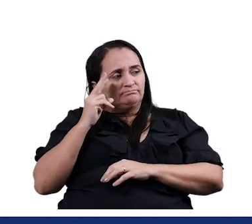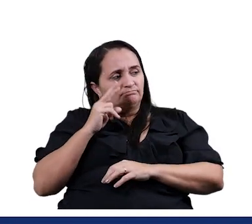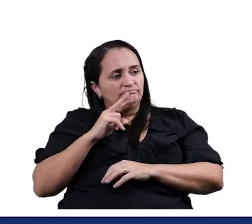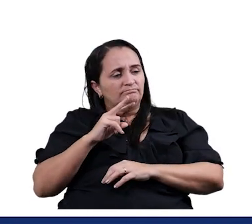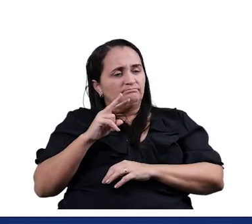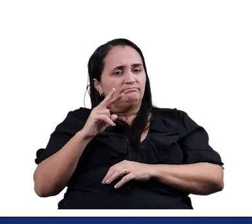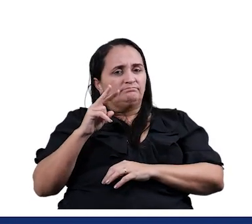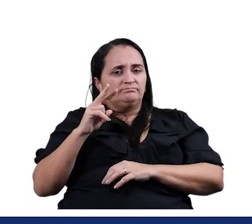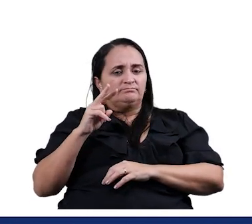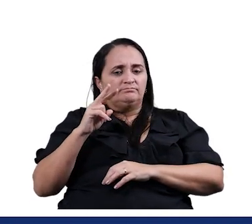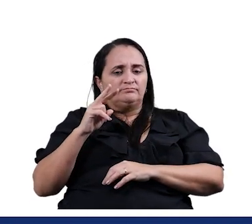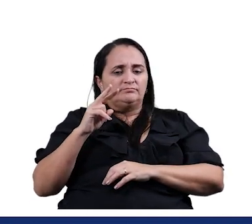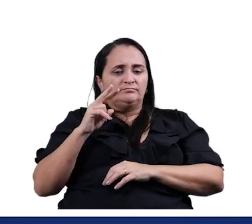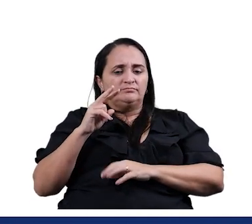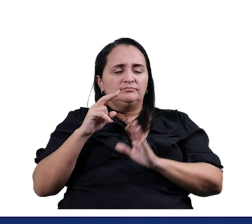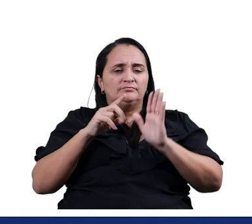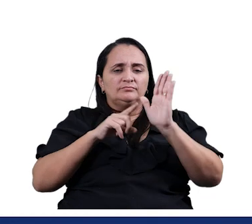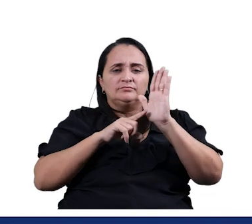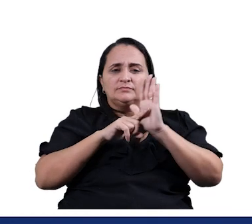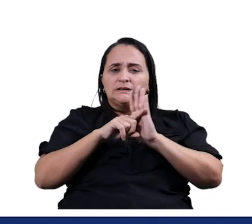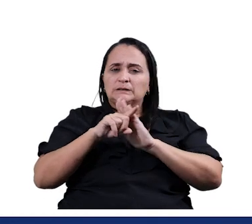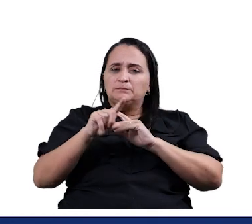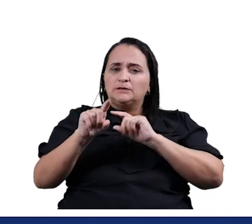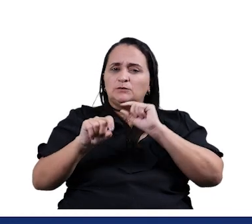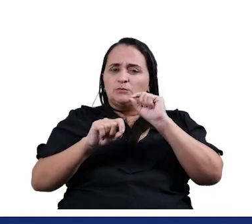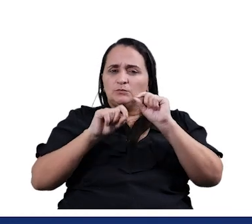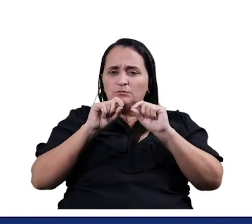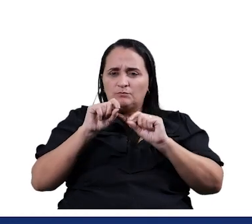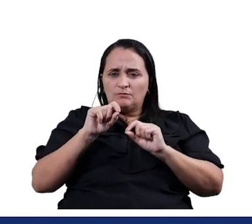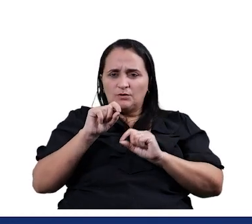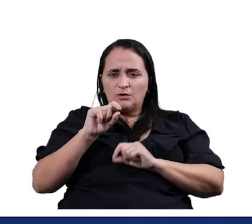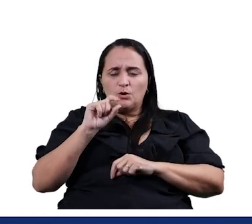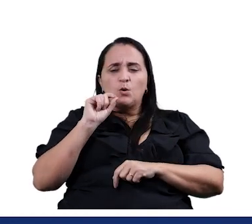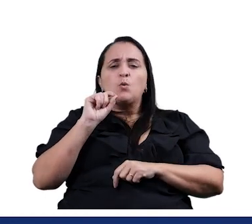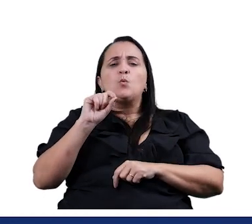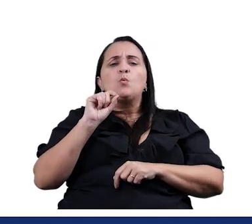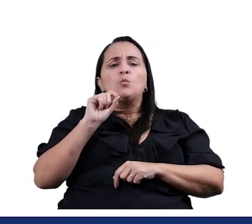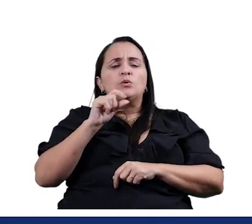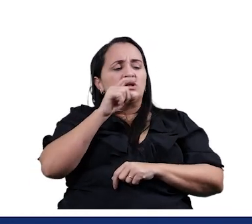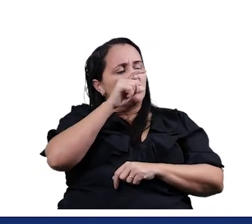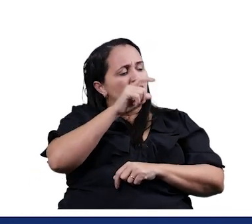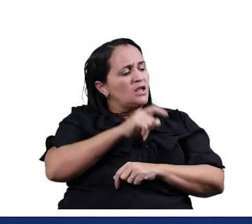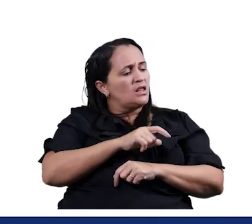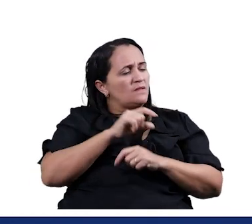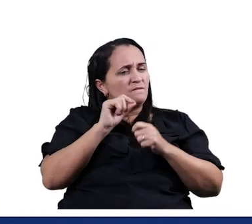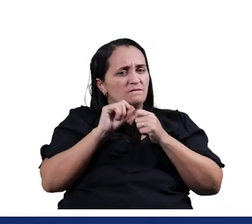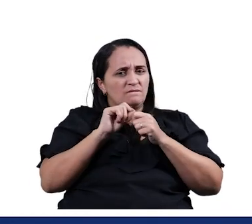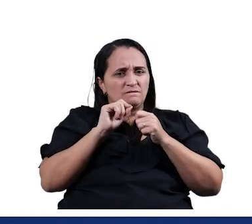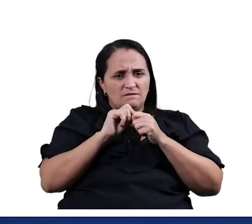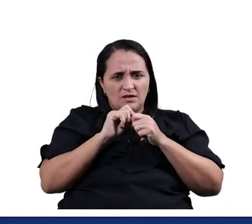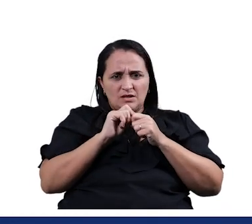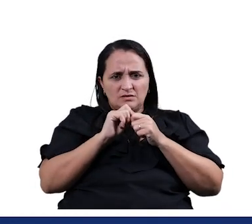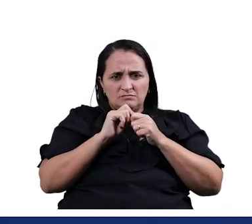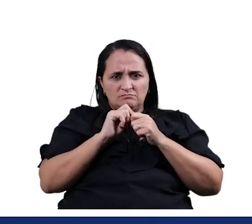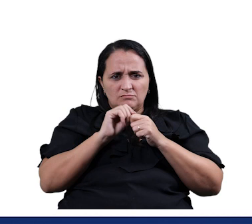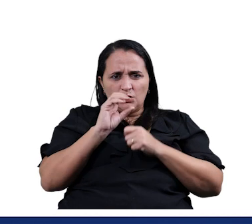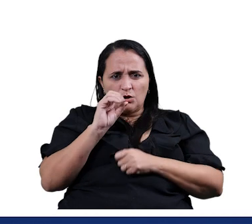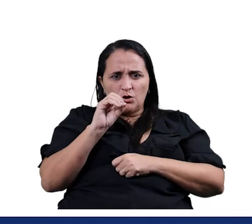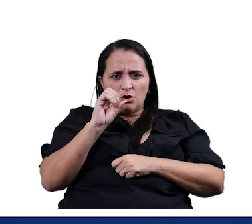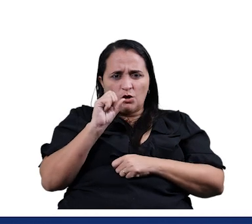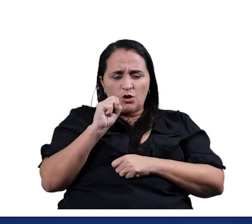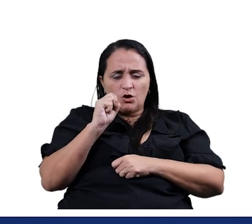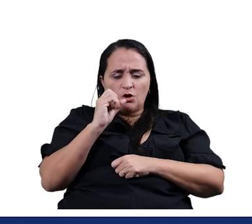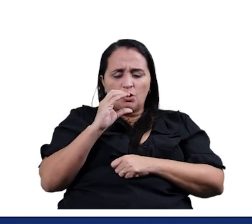vistas. A pergunta é, o que ele faz para ser reconhecido socialmente? O que é que ele fez?